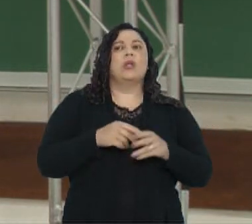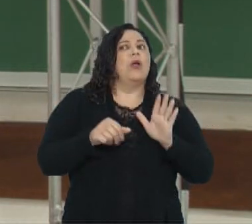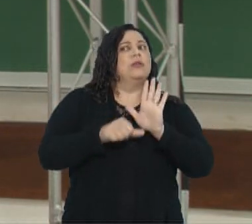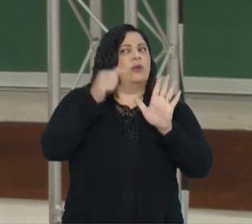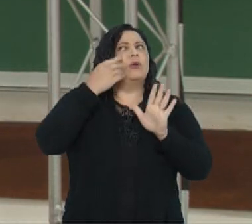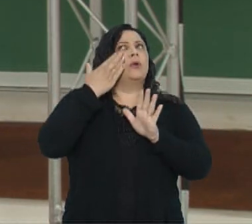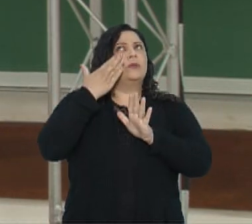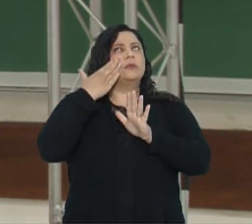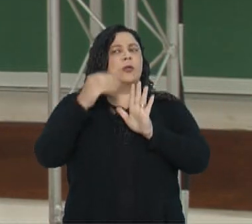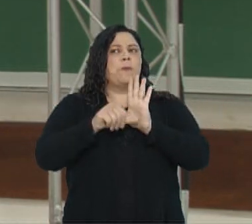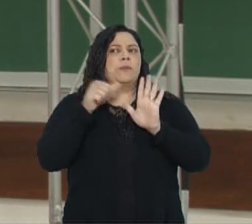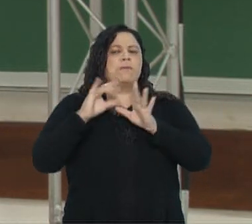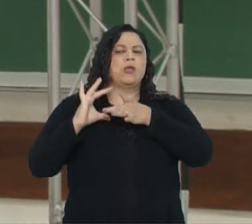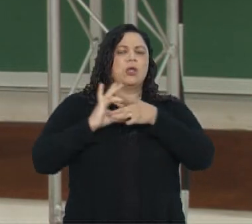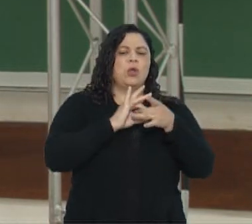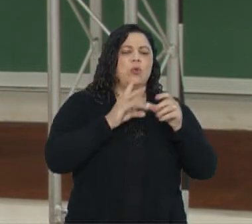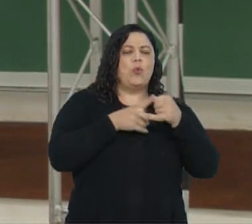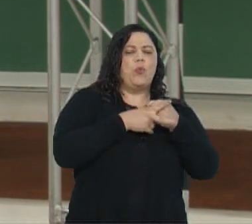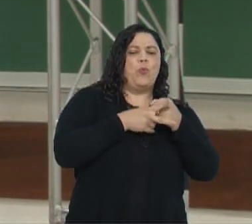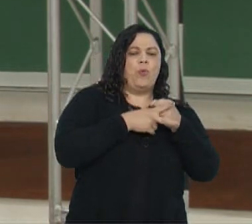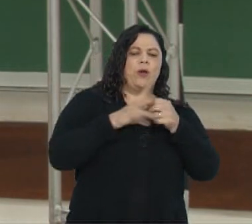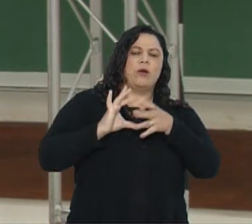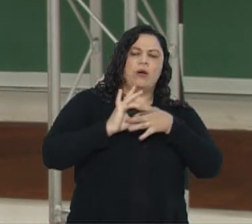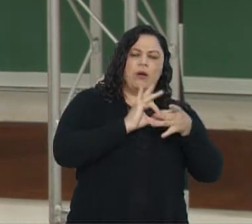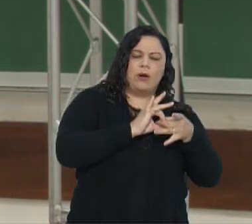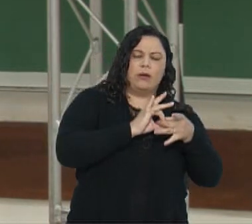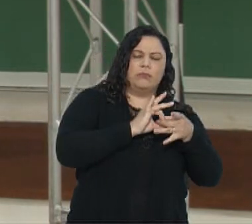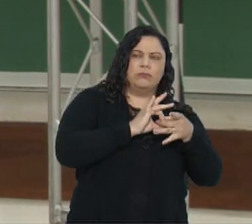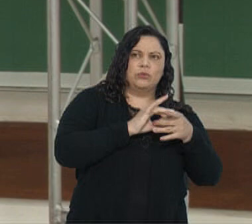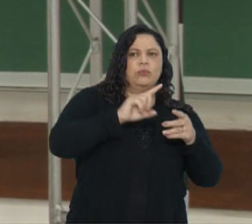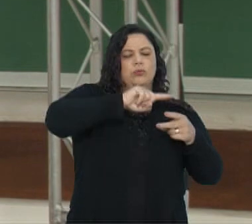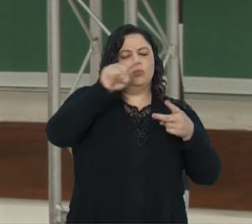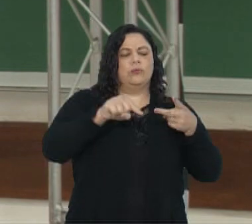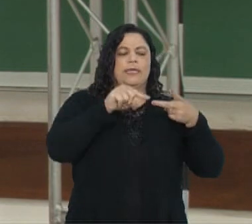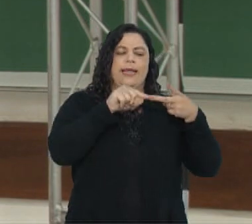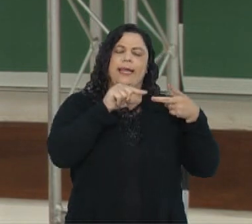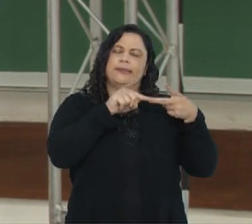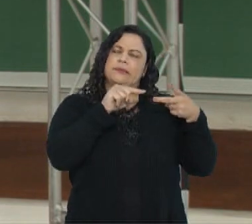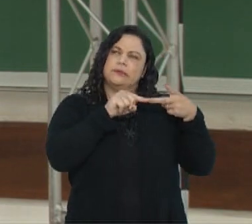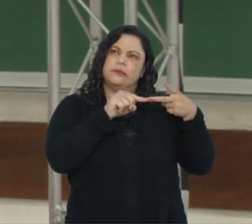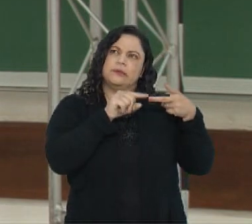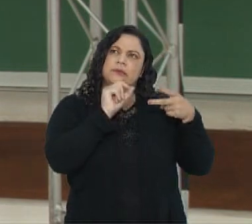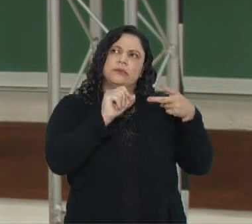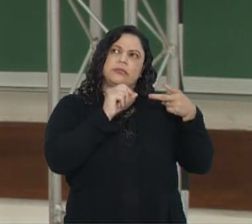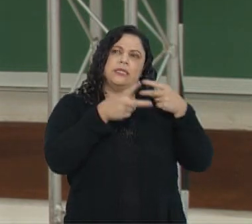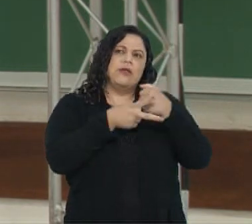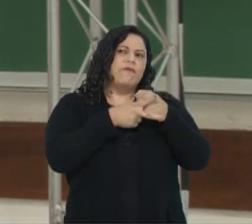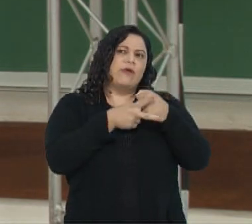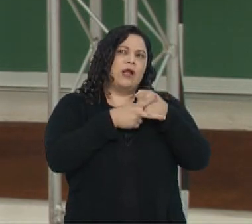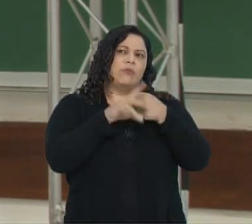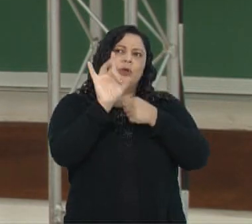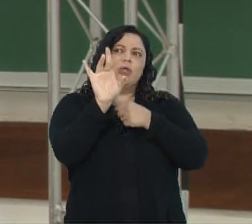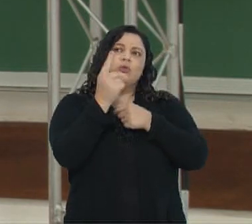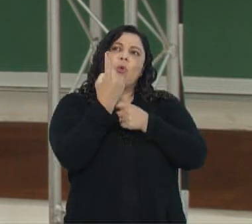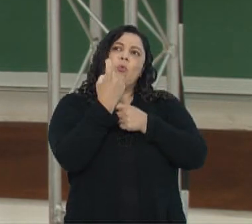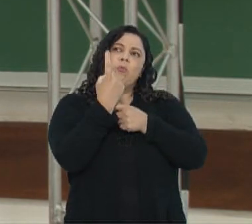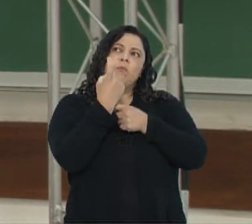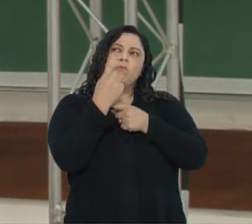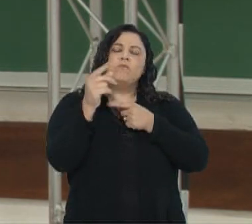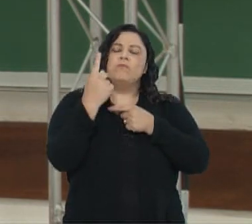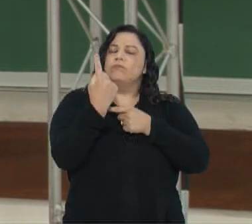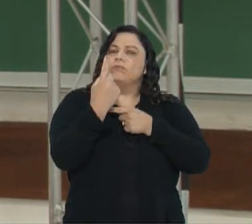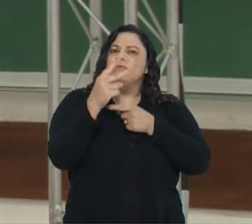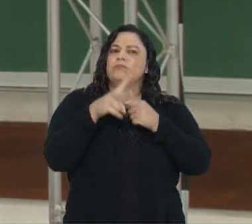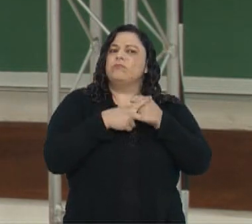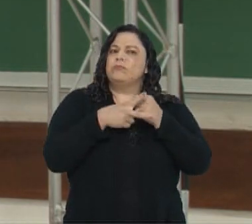tem um verbo de ligação e um predicativo. O verbal tem apenas um verbo de ação.